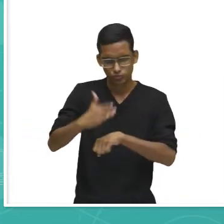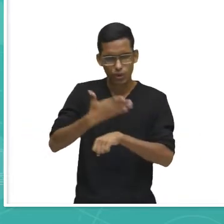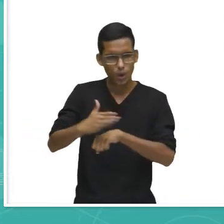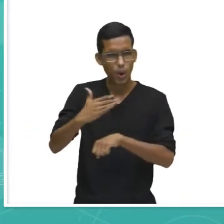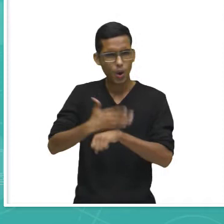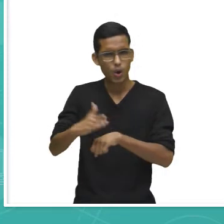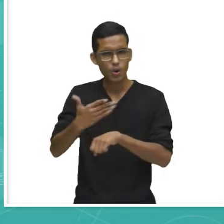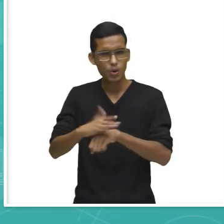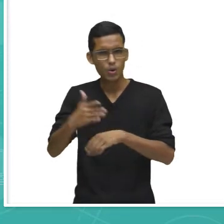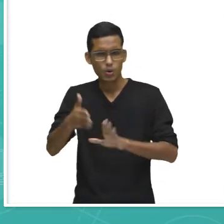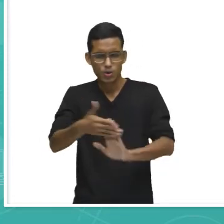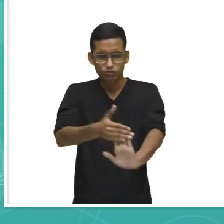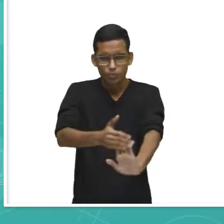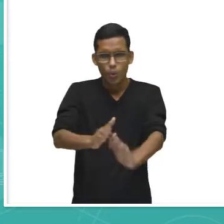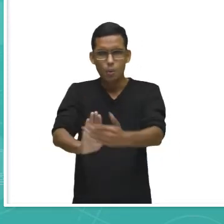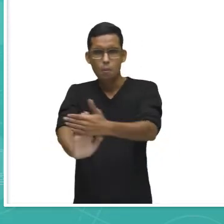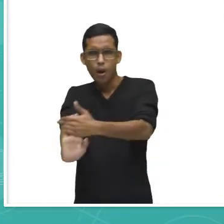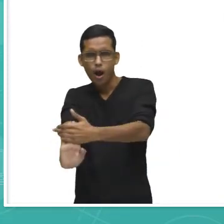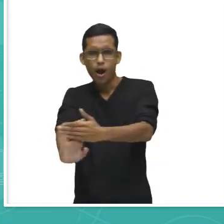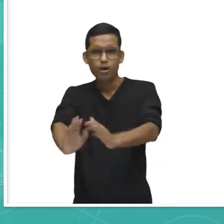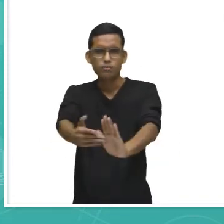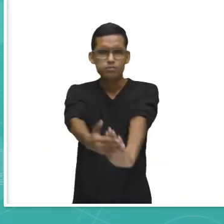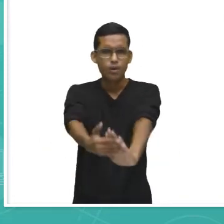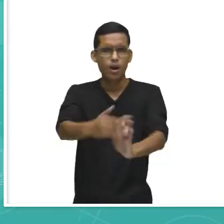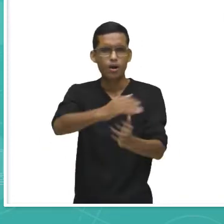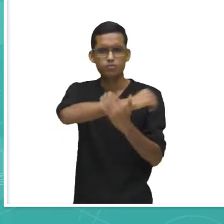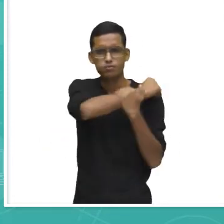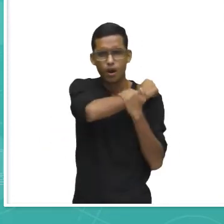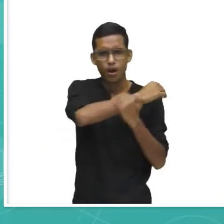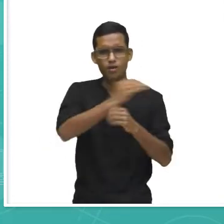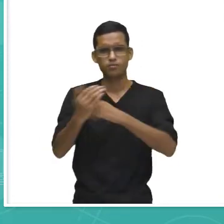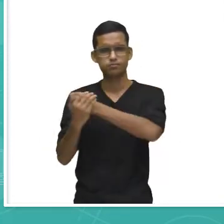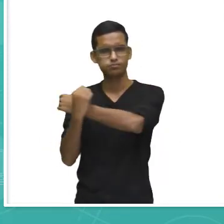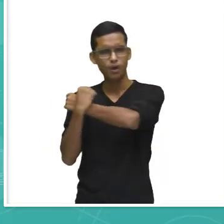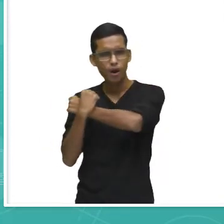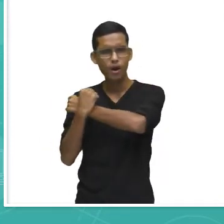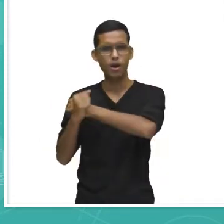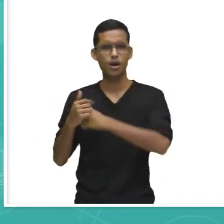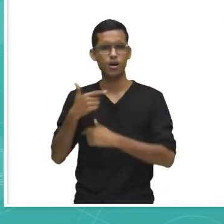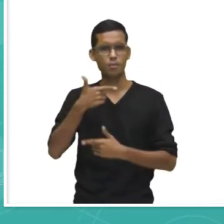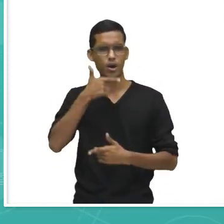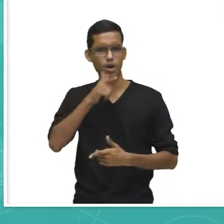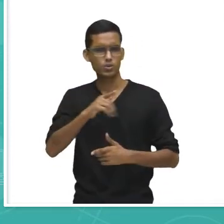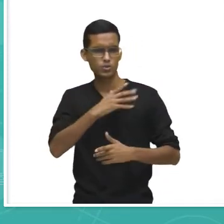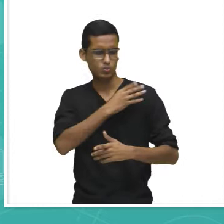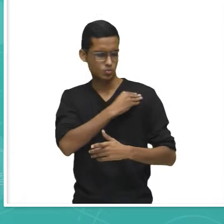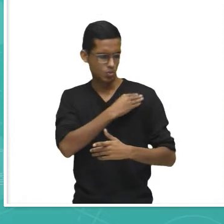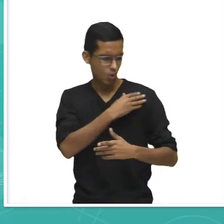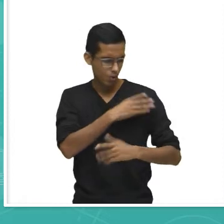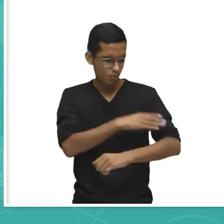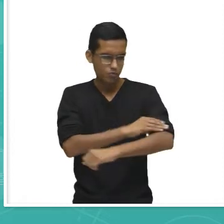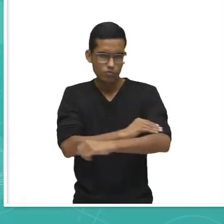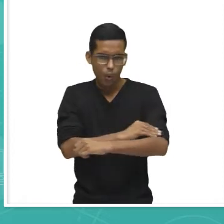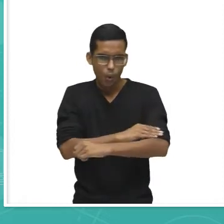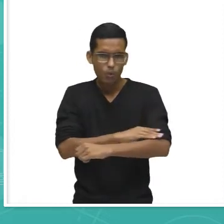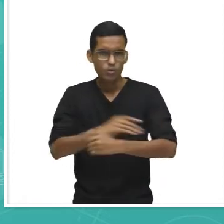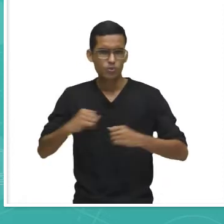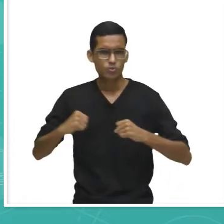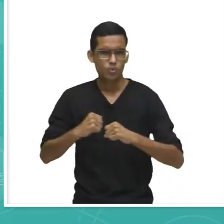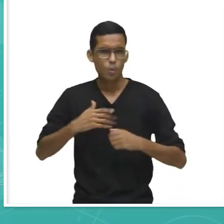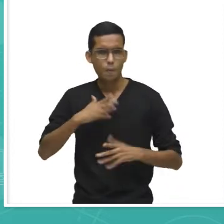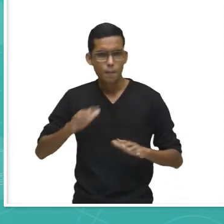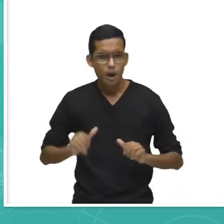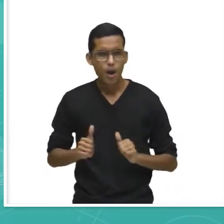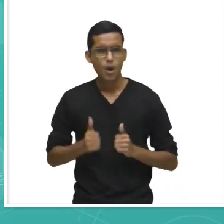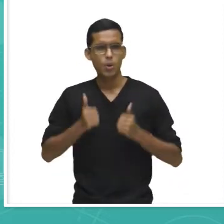de alongamento das principais estruturas musculares envolvidas nas tarefas ocupacionais diárias.